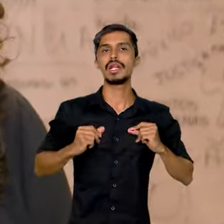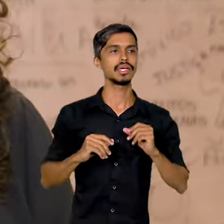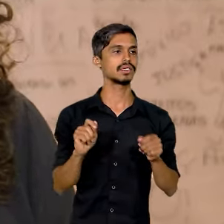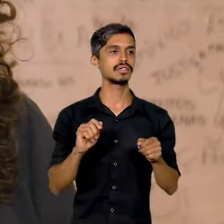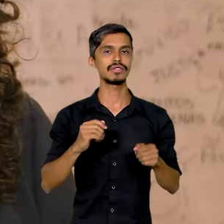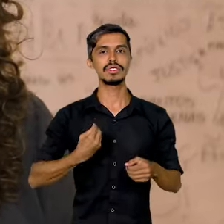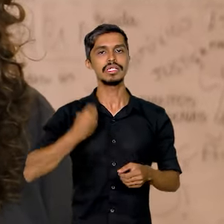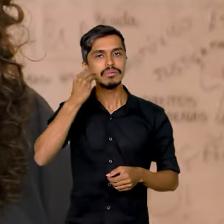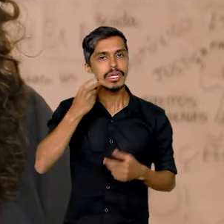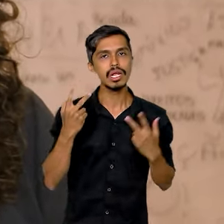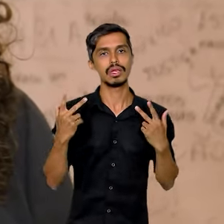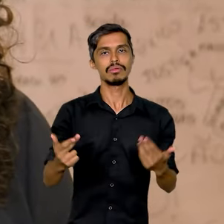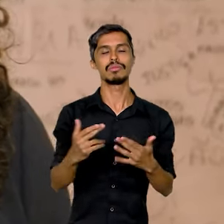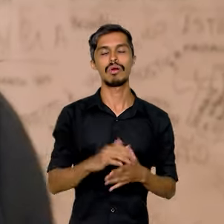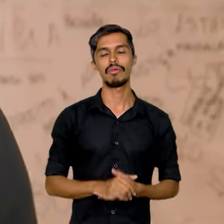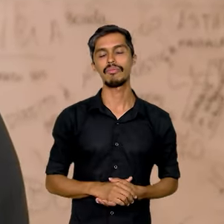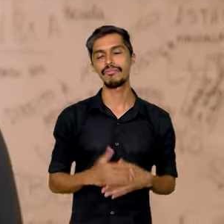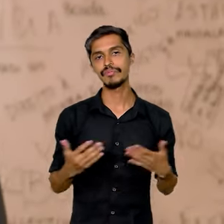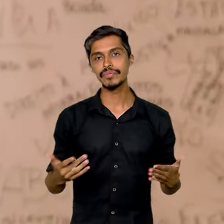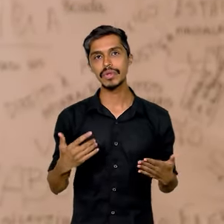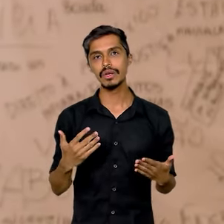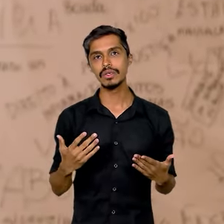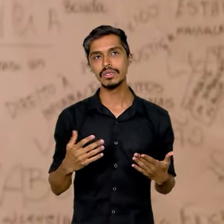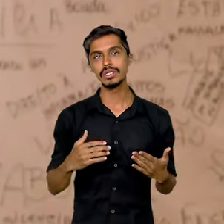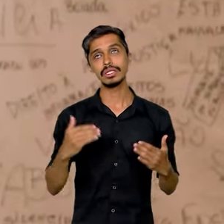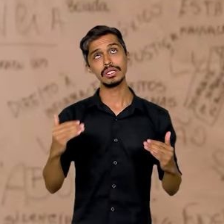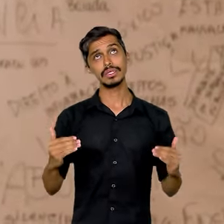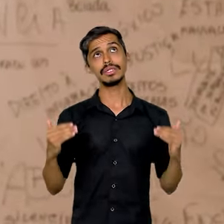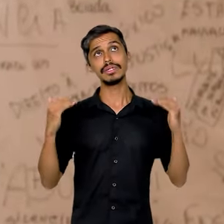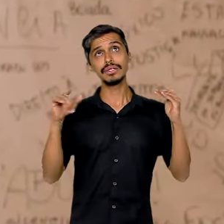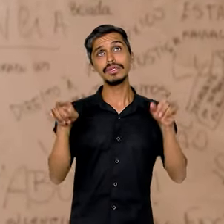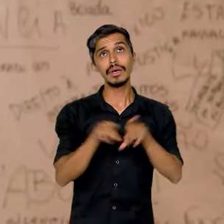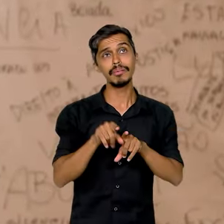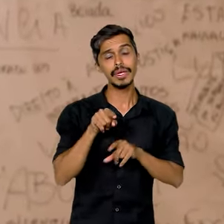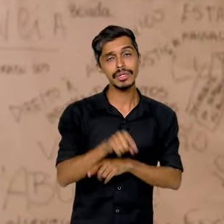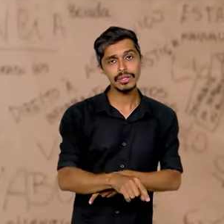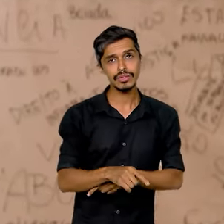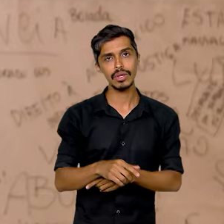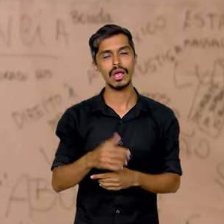pelo que a gente passou. E, para além disso, as mães